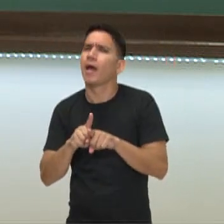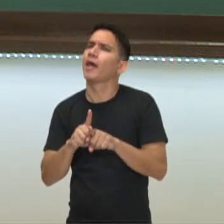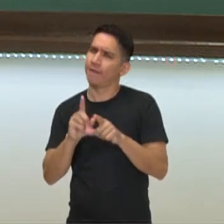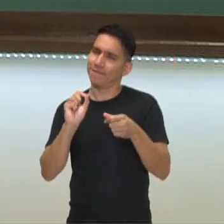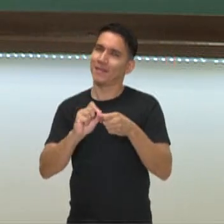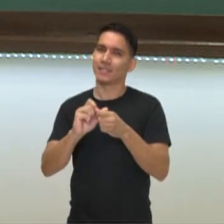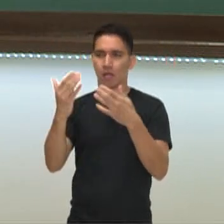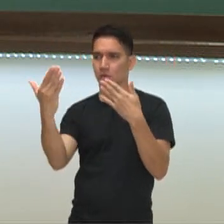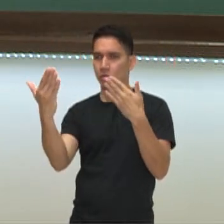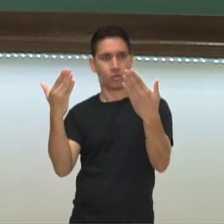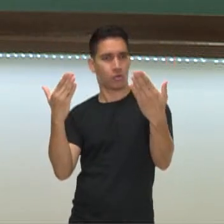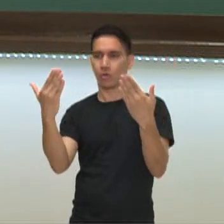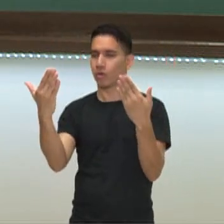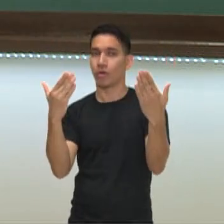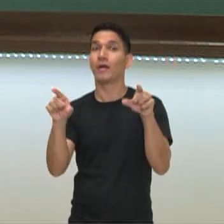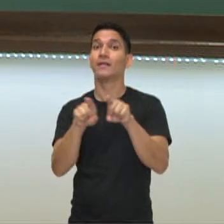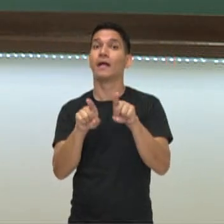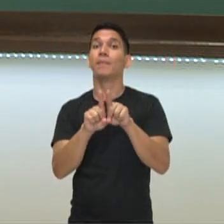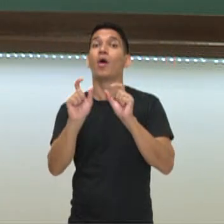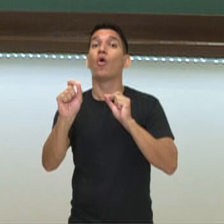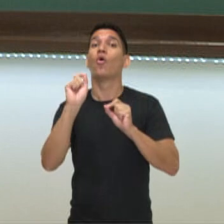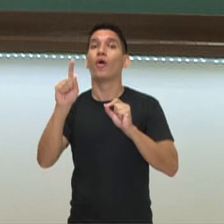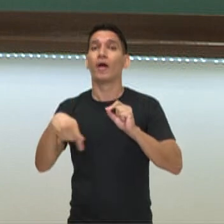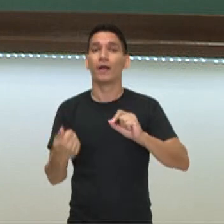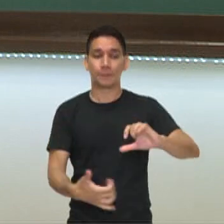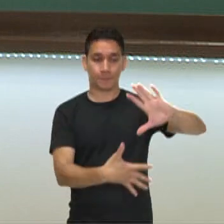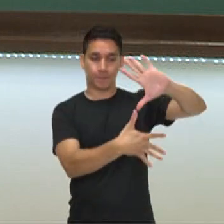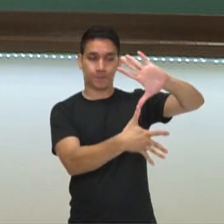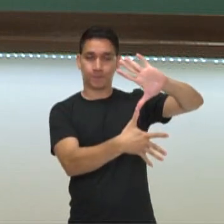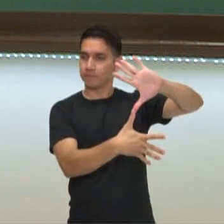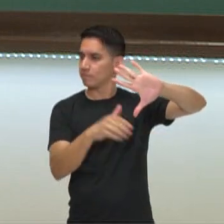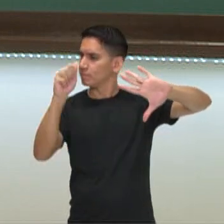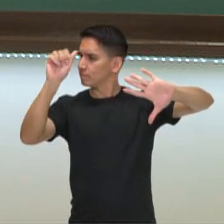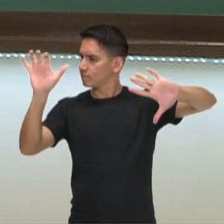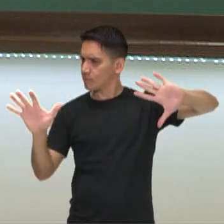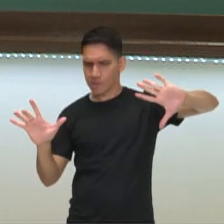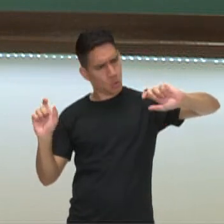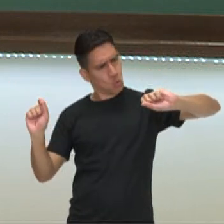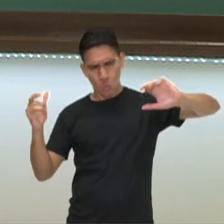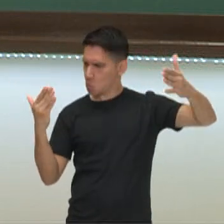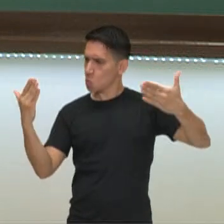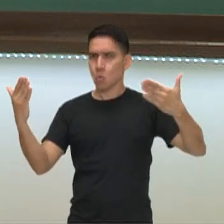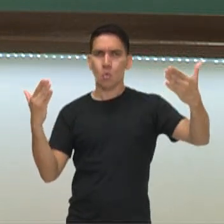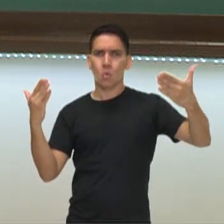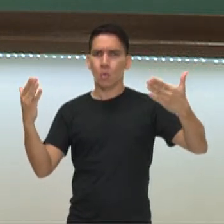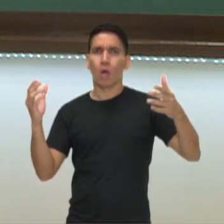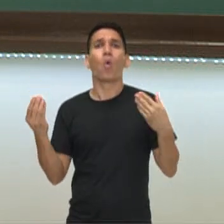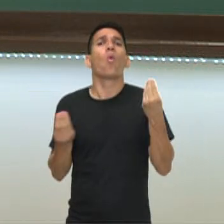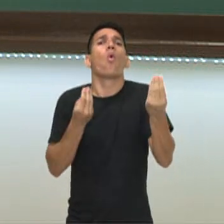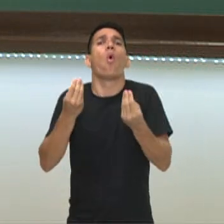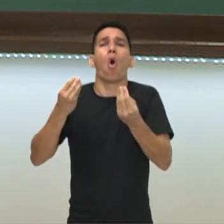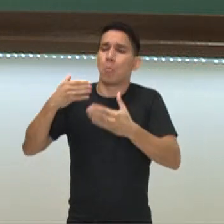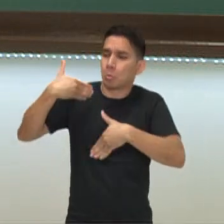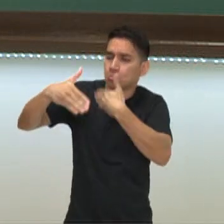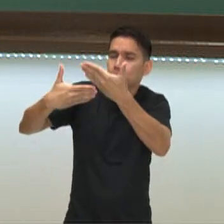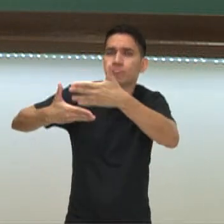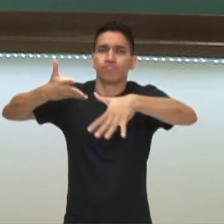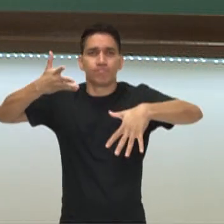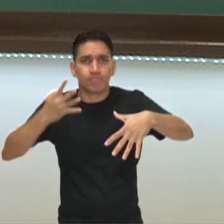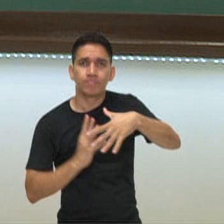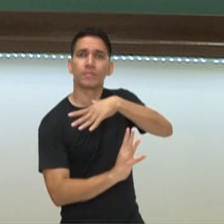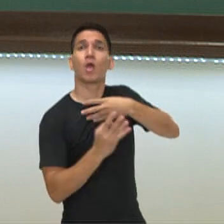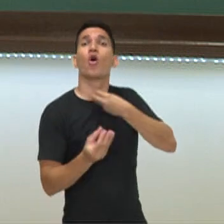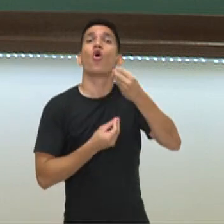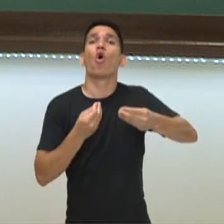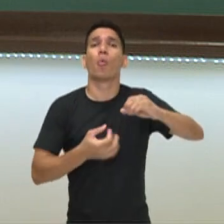algumas comparações com o continente americano, para ver aí como é que foi, o processo de migração, como era